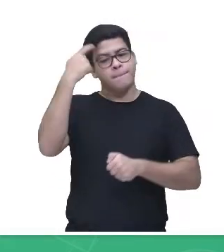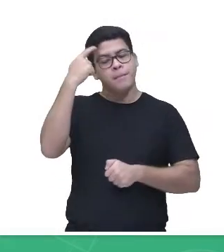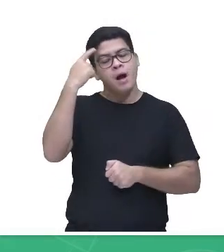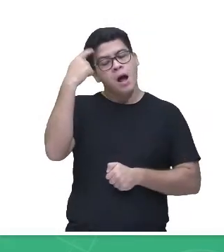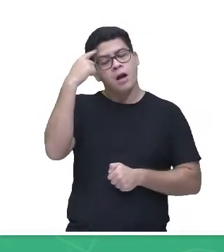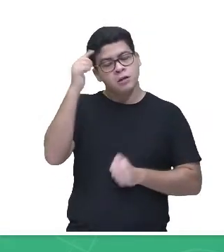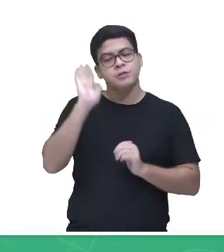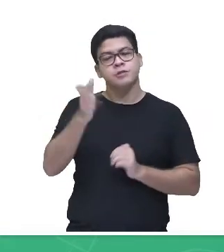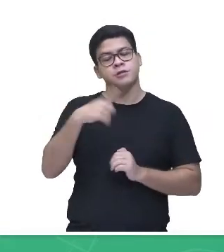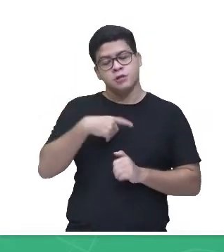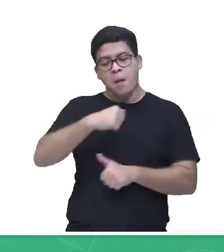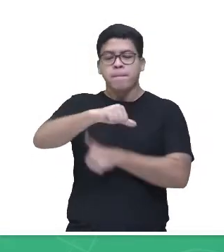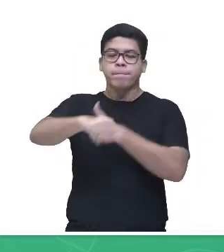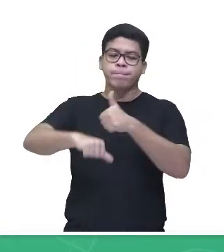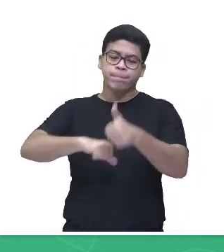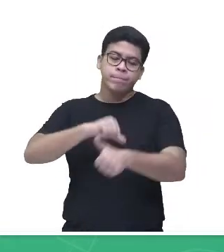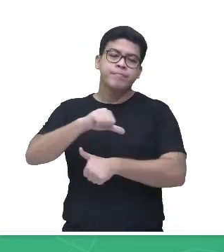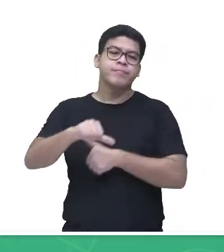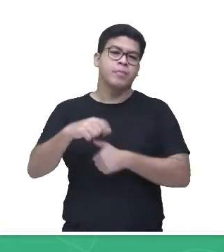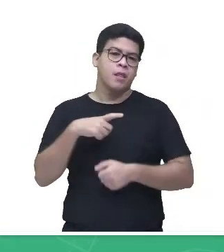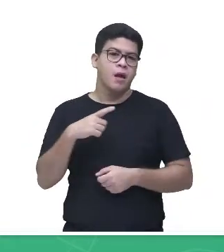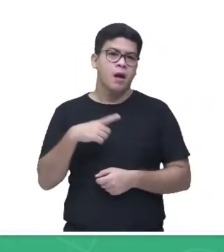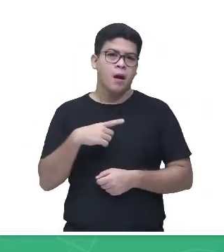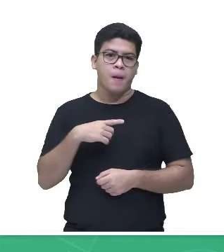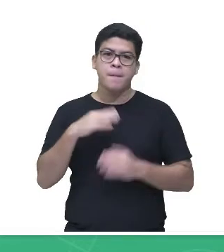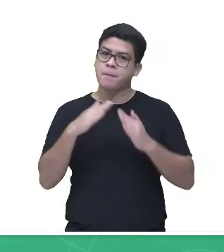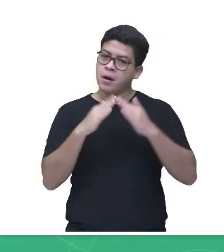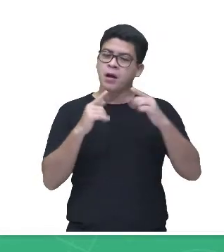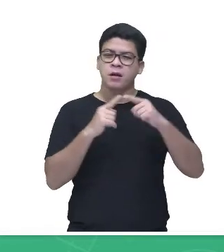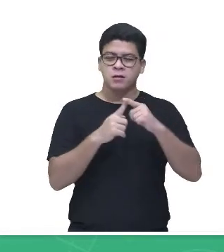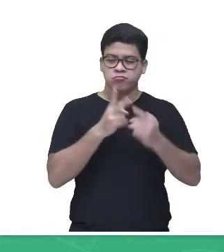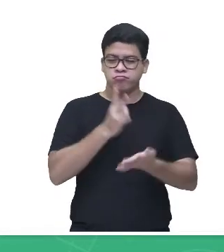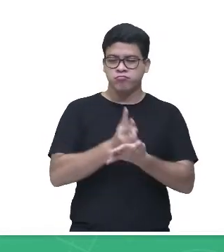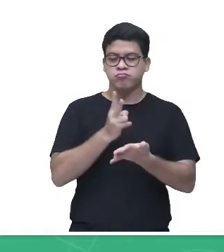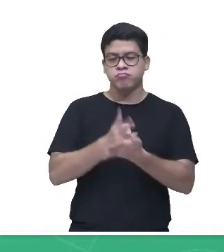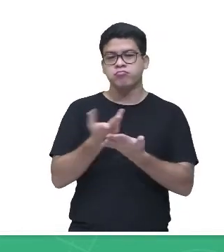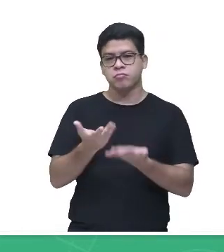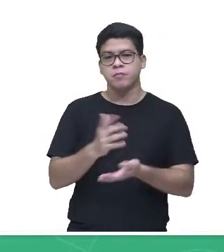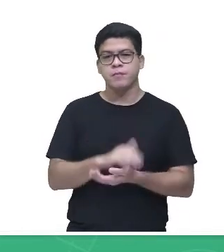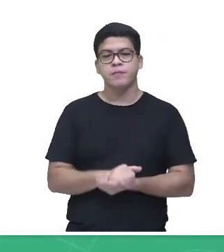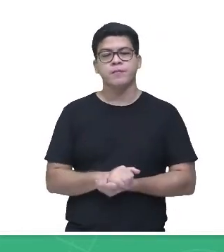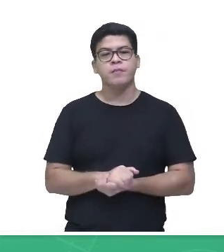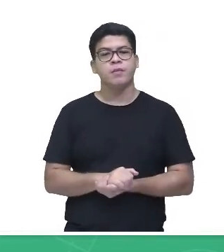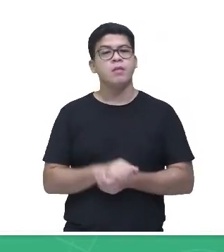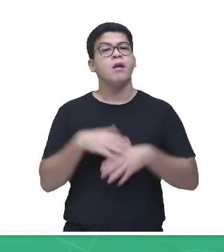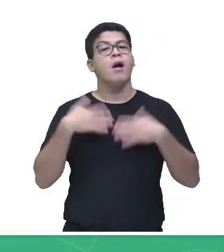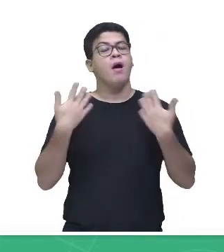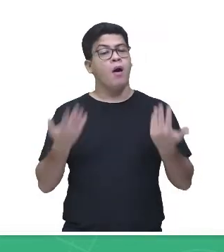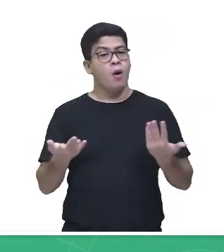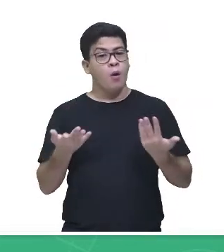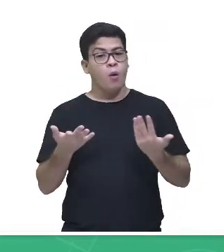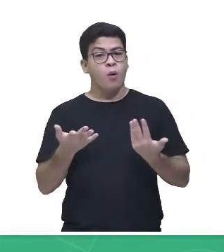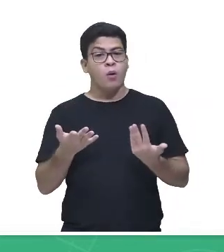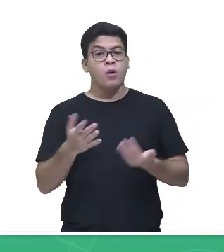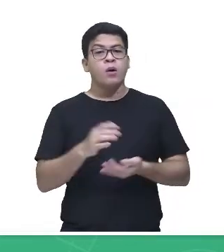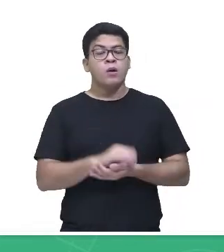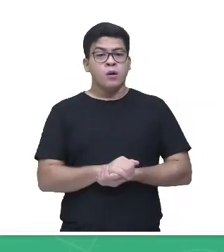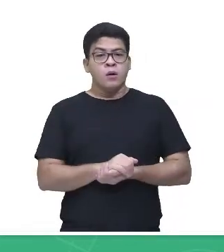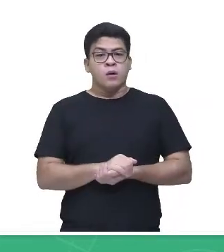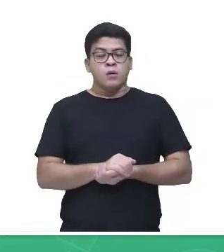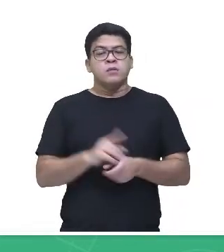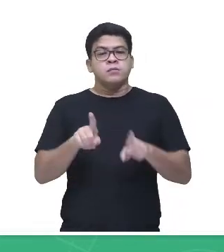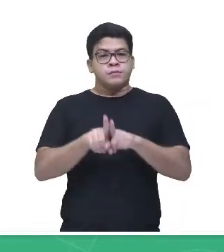pensamento. E essa conduta dele com a igreja, ela foi fundamental para manter o seu governo, certo? Outro exemplo aí de déspota